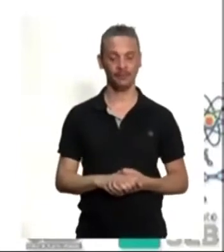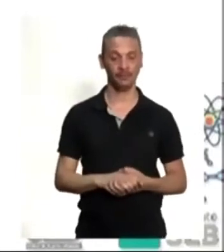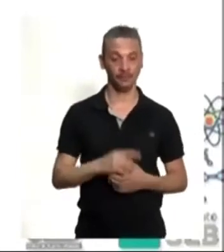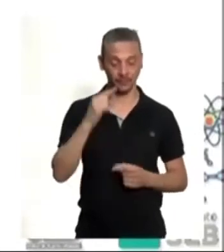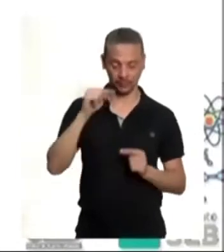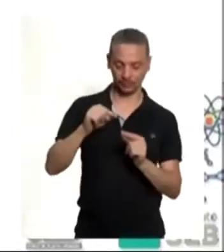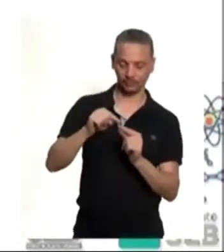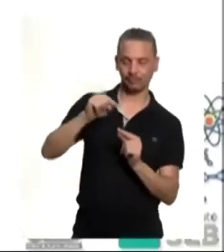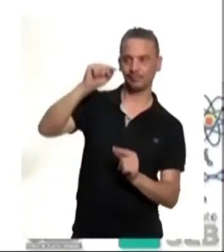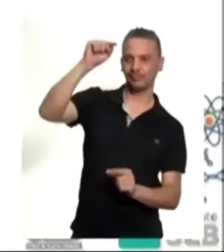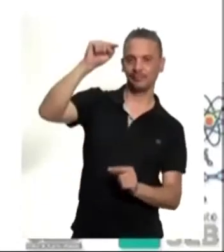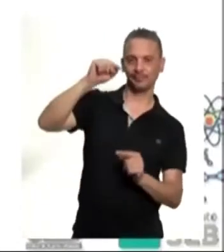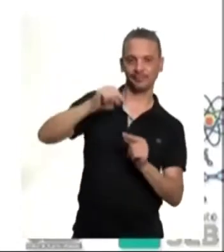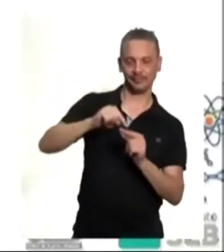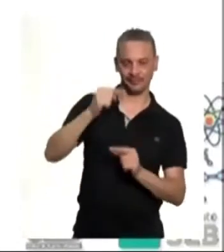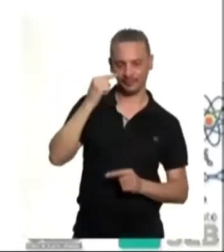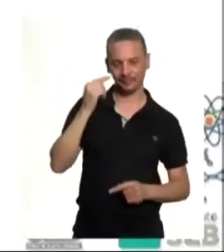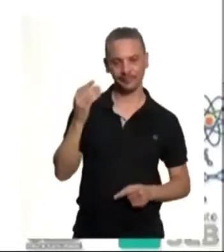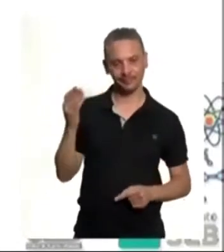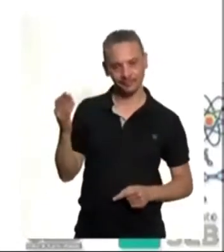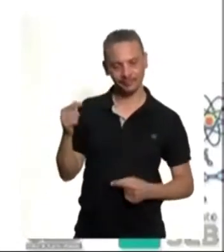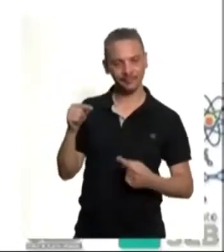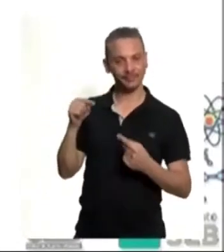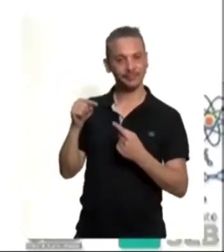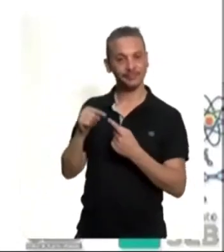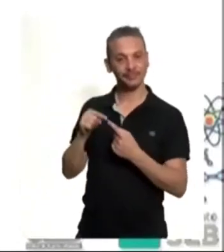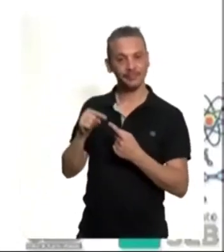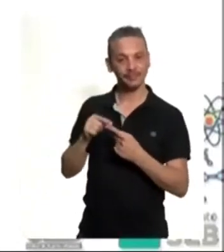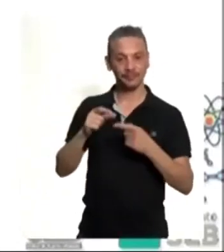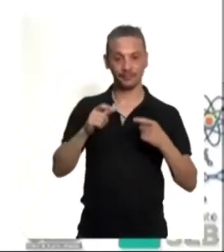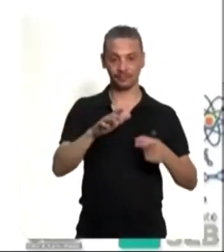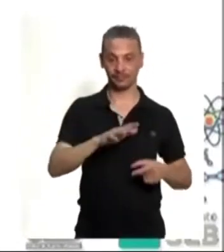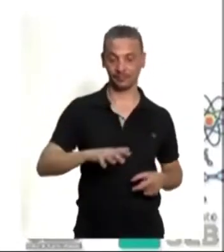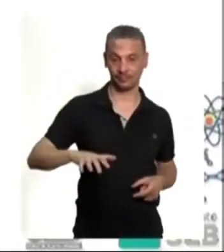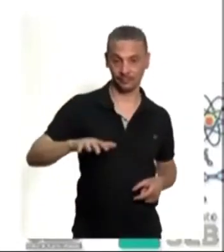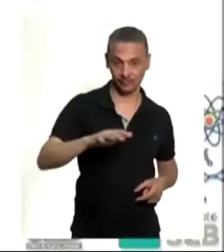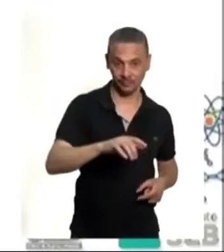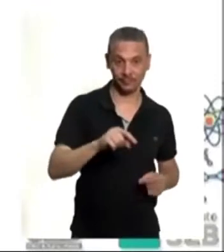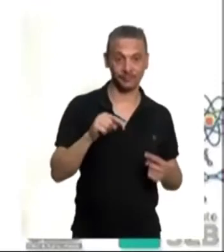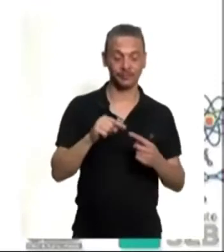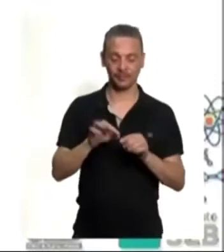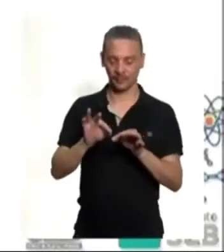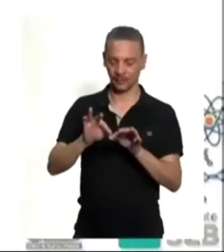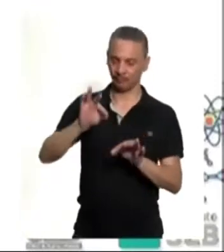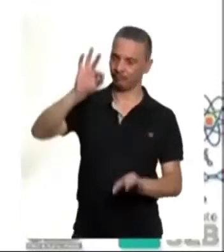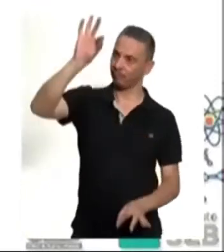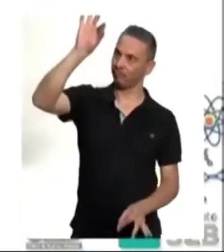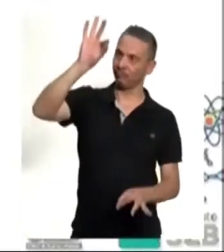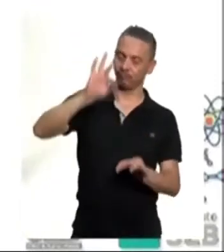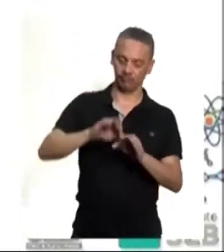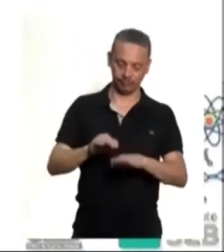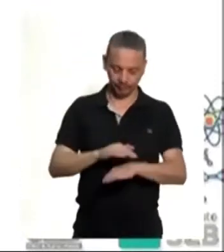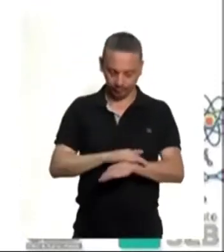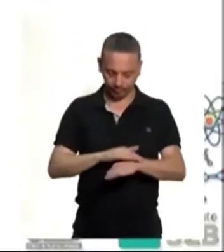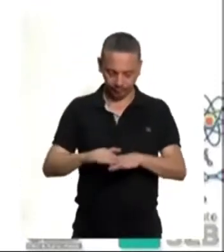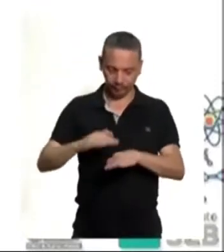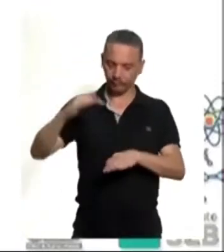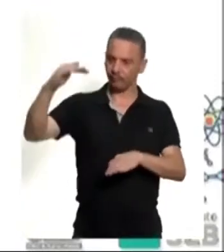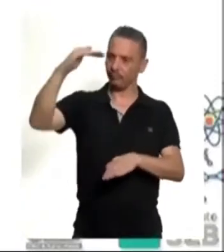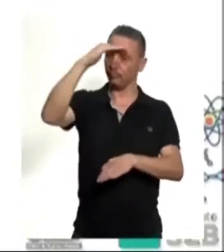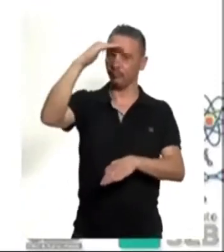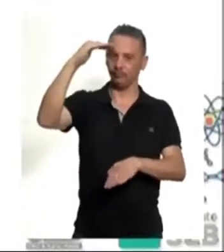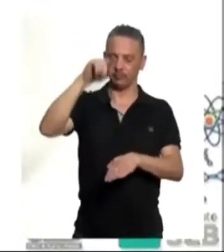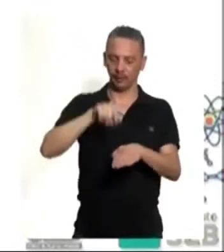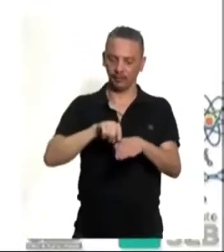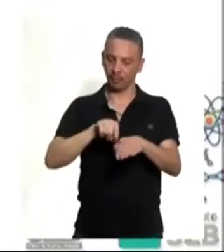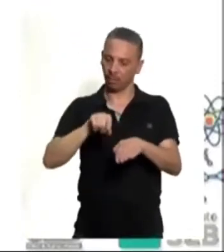altura que eu fiz tracejada para você? Esse segmento chamado H, ele indica exatamente a distância entre a tampa e a base, né? A